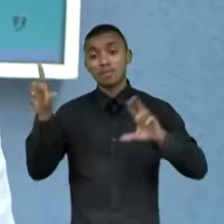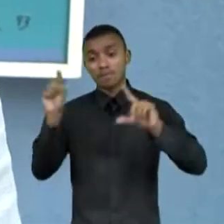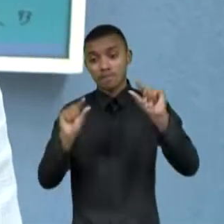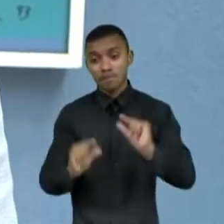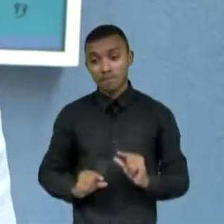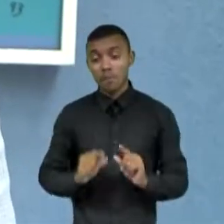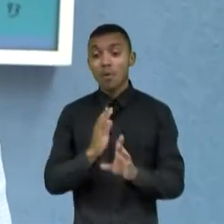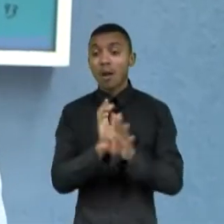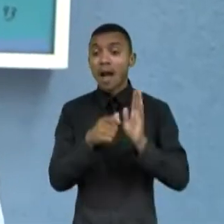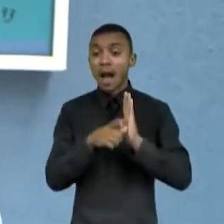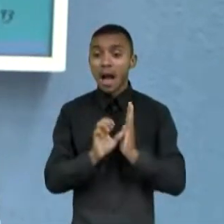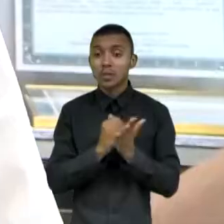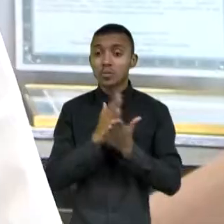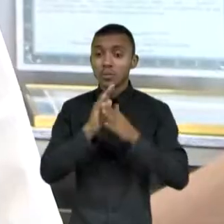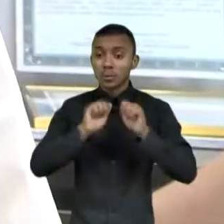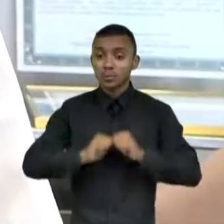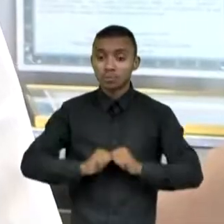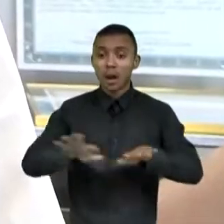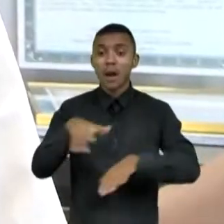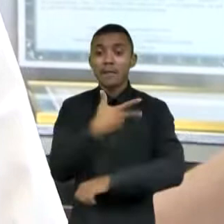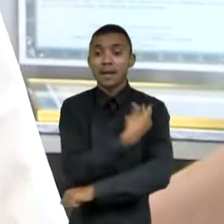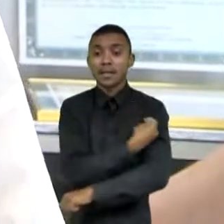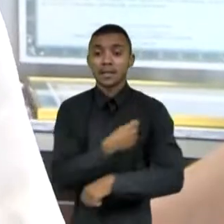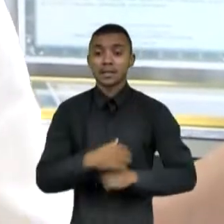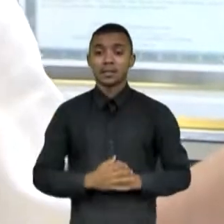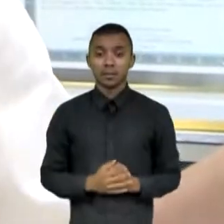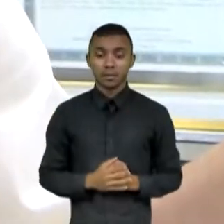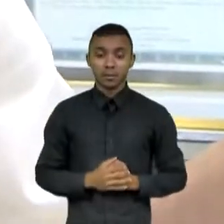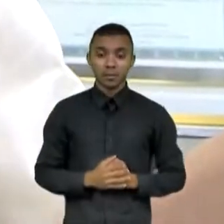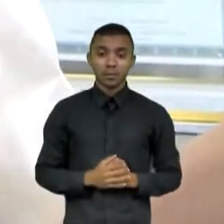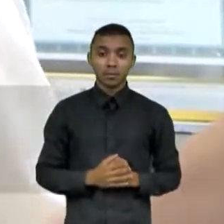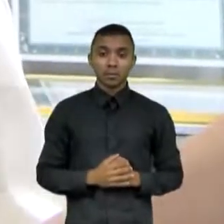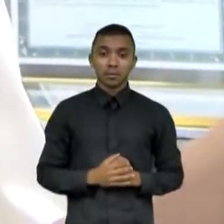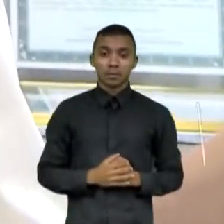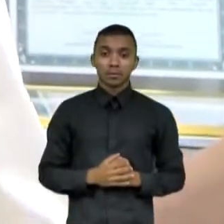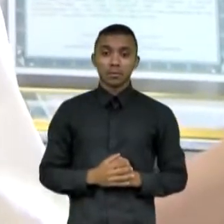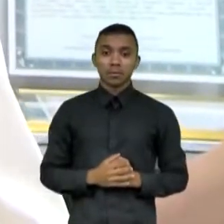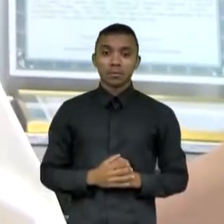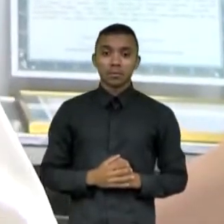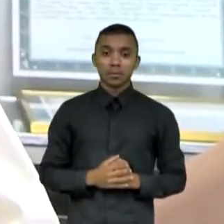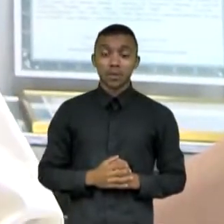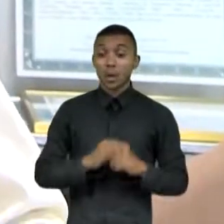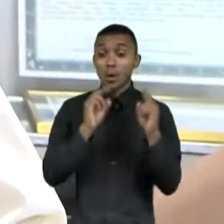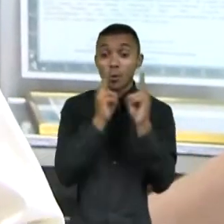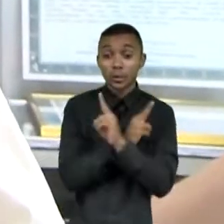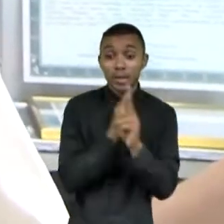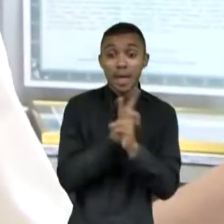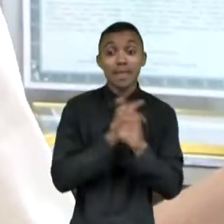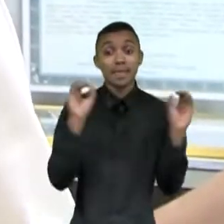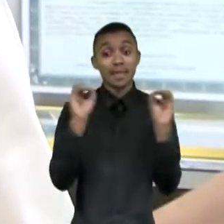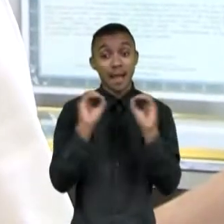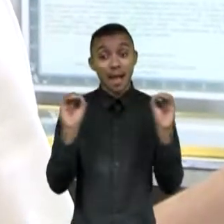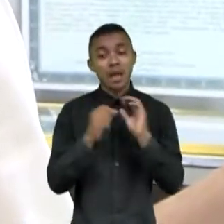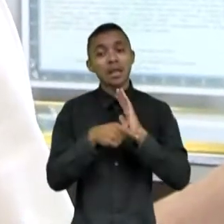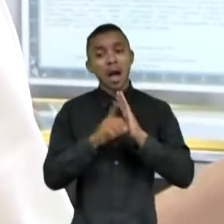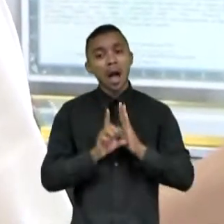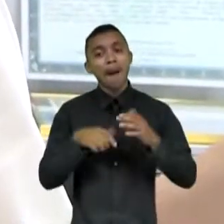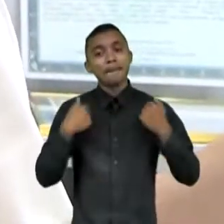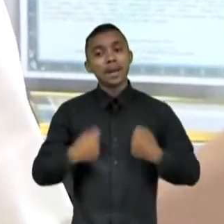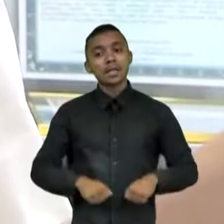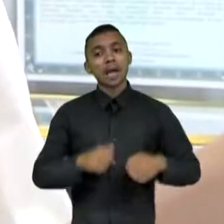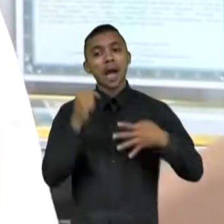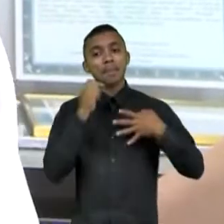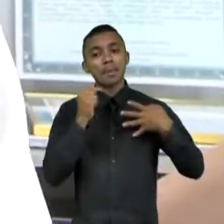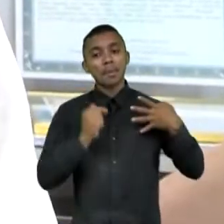começou o sistema de vacinação. Para se decretar a não emergência, nós temos que seguir parâmetros.